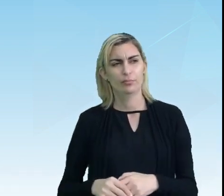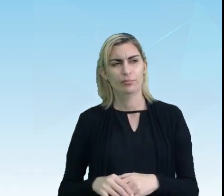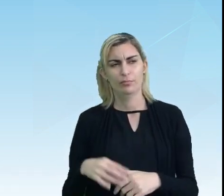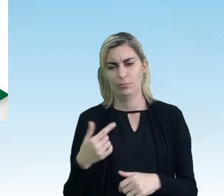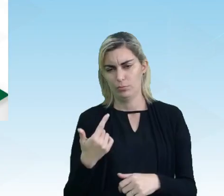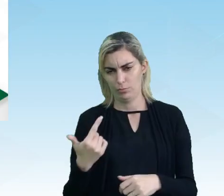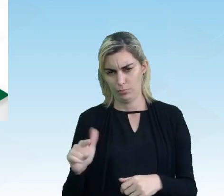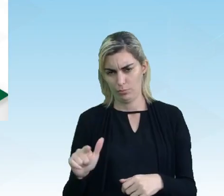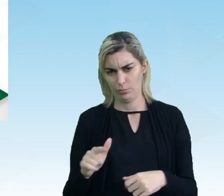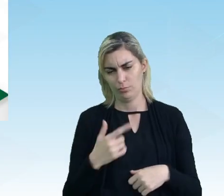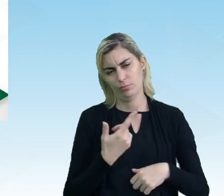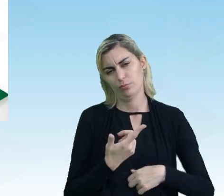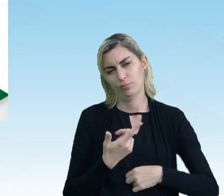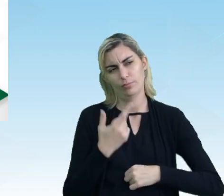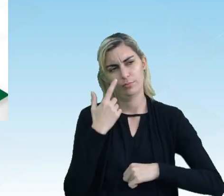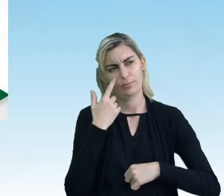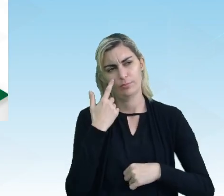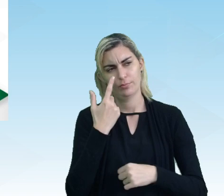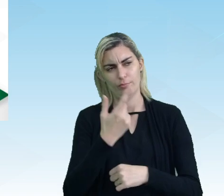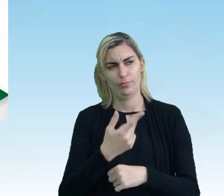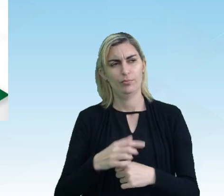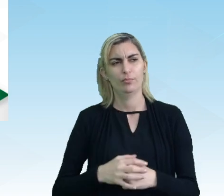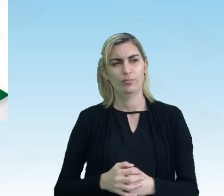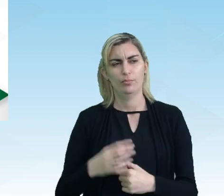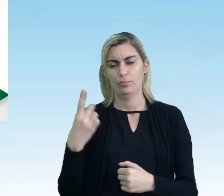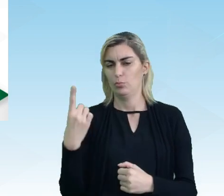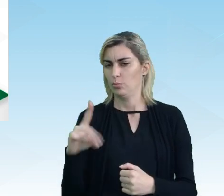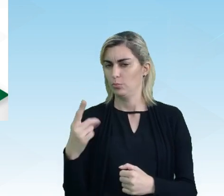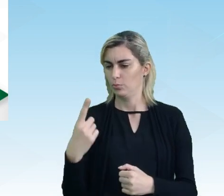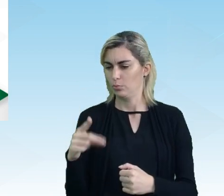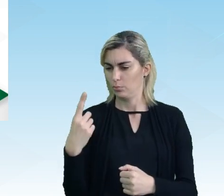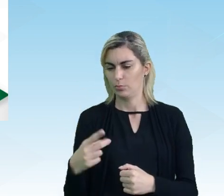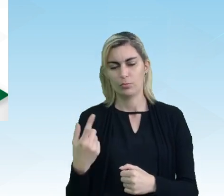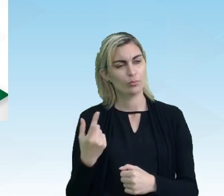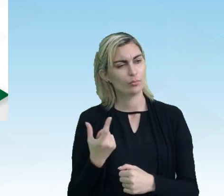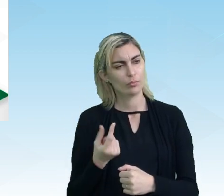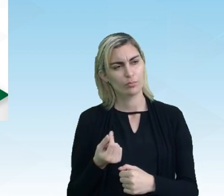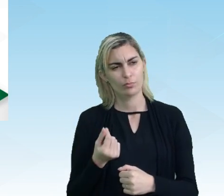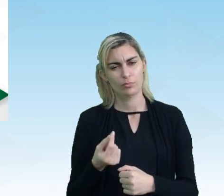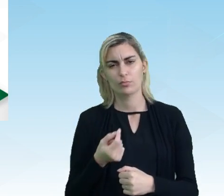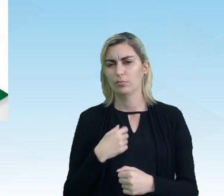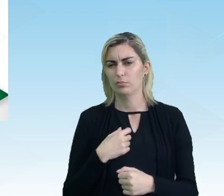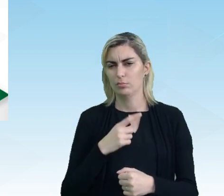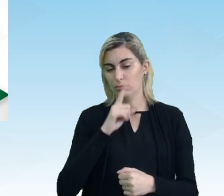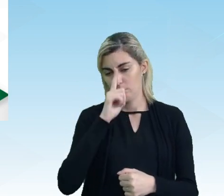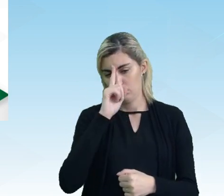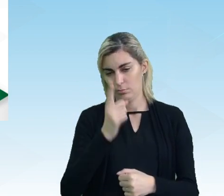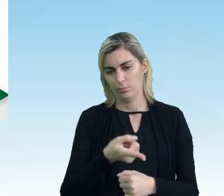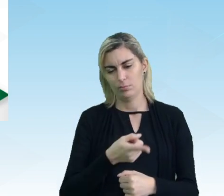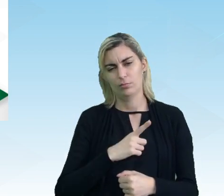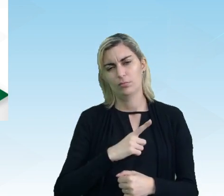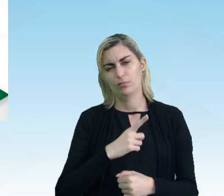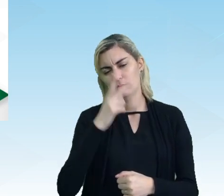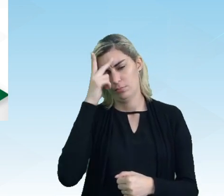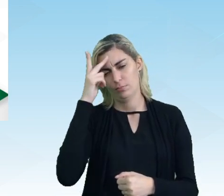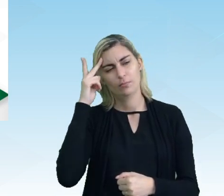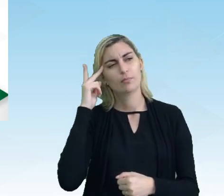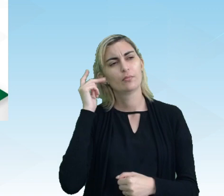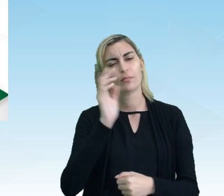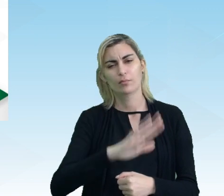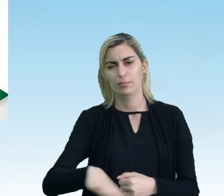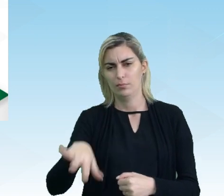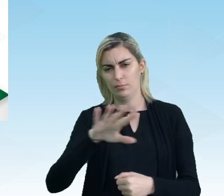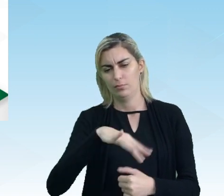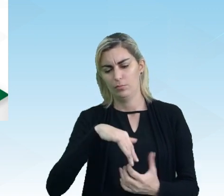Outra sagem, veja aí, o dólar com seu chicote mandando nas pessoas e ela que